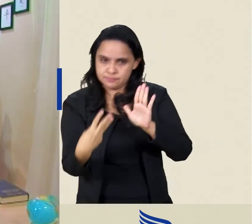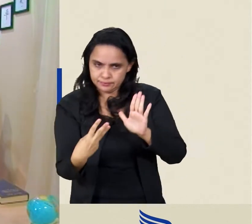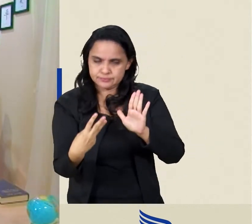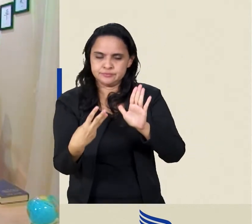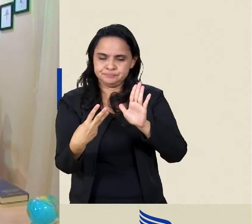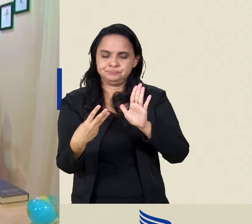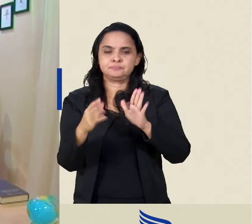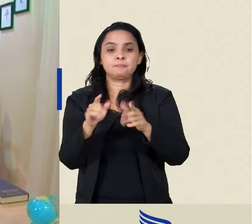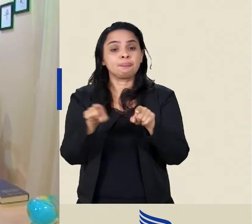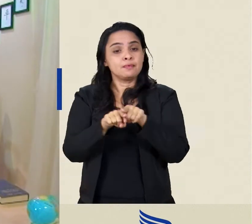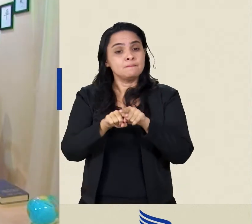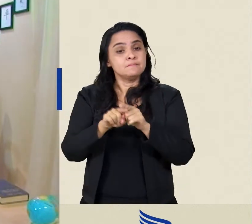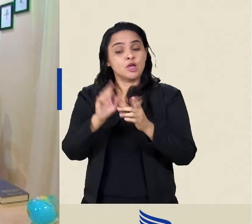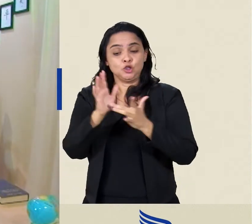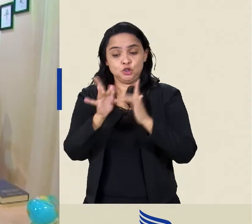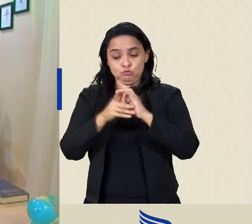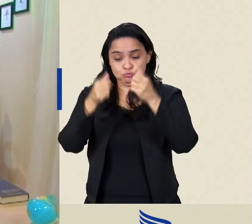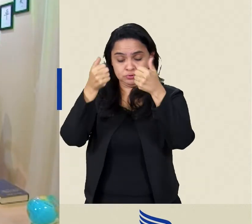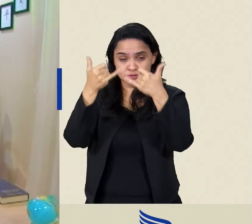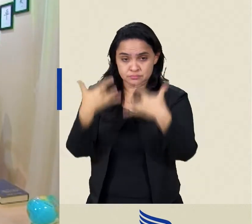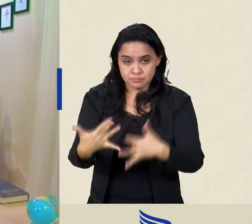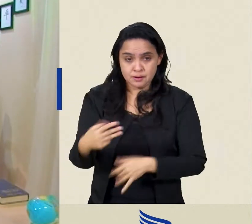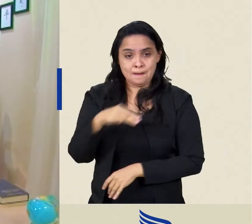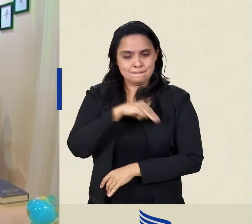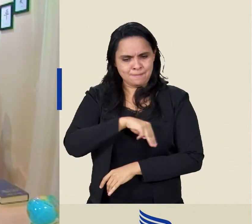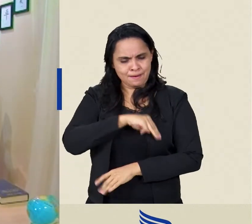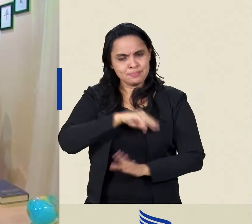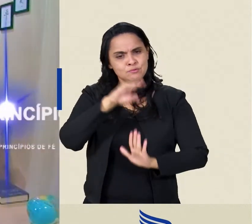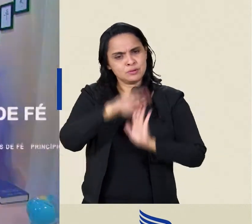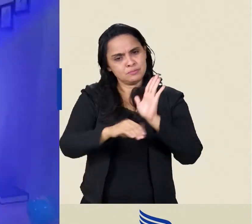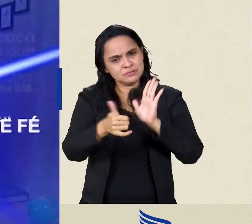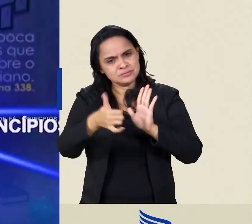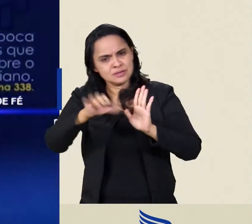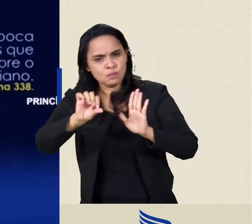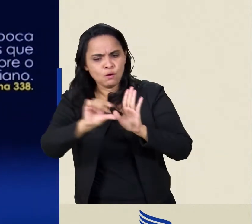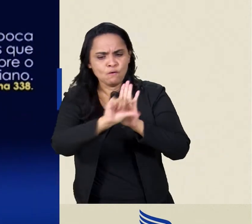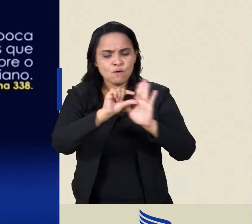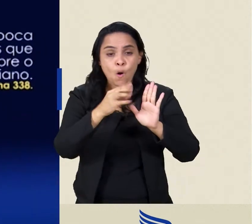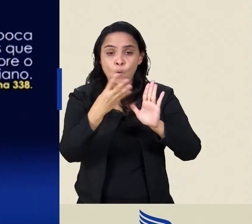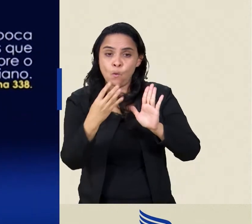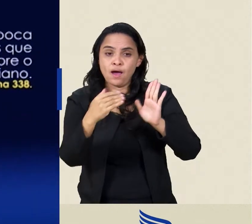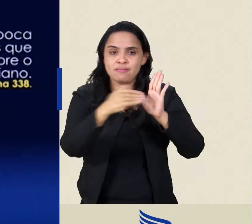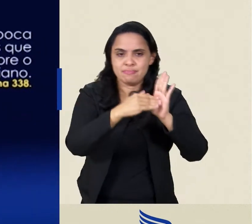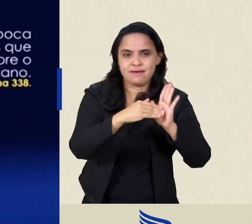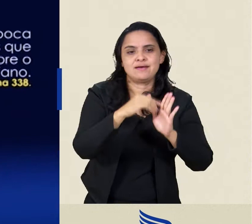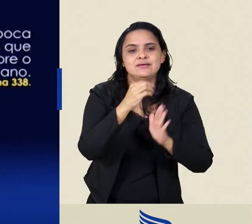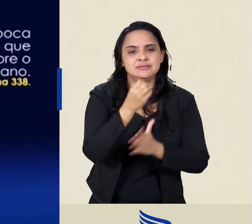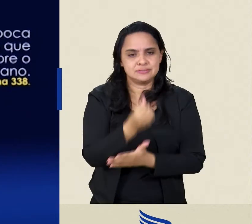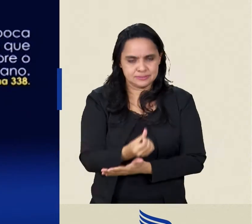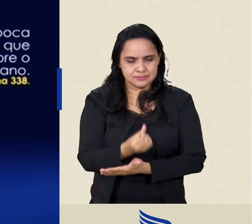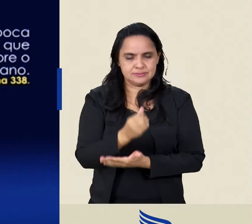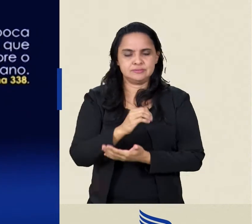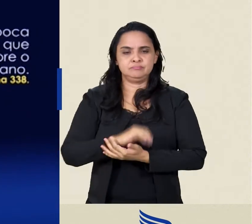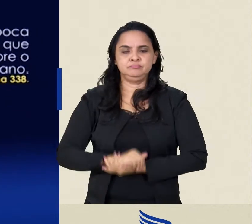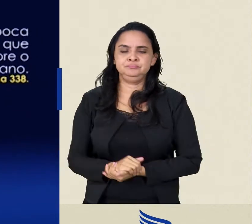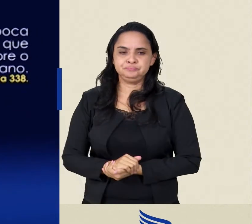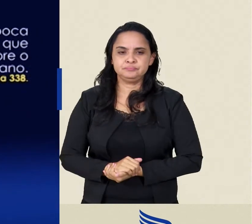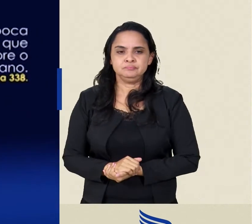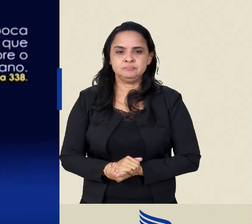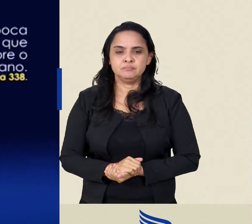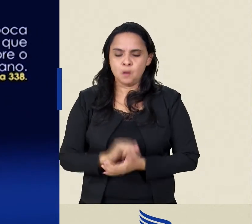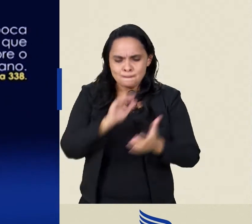capítulo 19, 4 a 6 e Malaquias 2, 15. A poligamia foi praticada em época